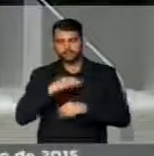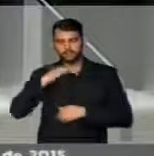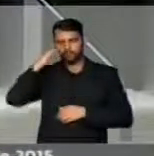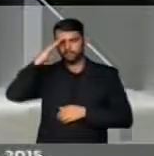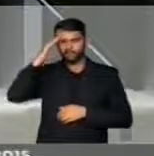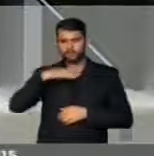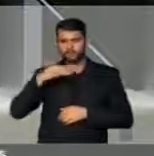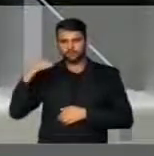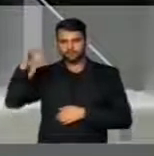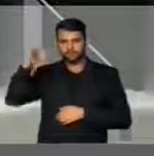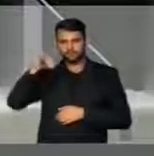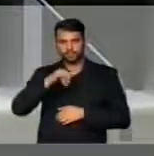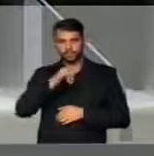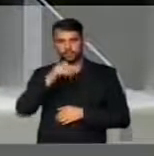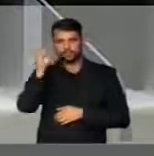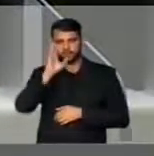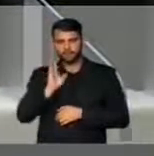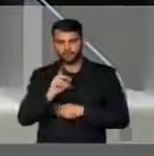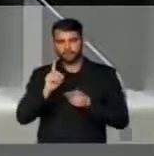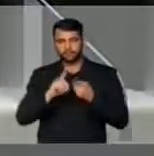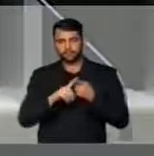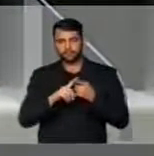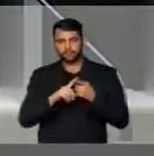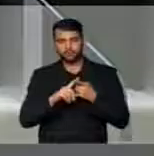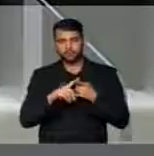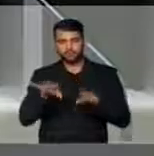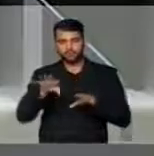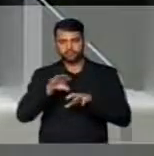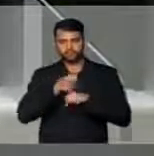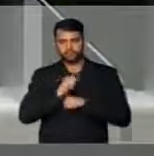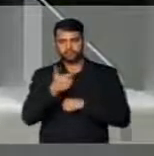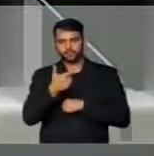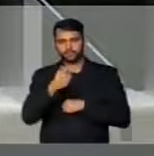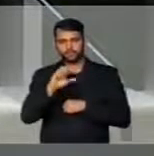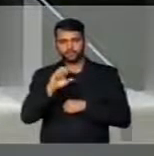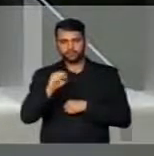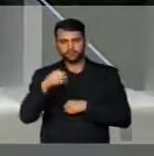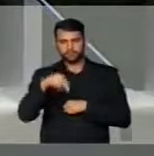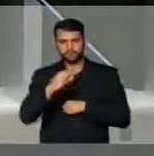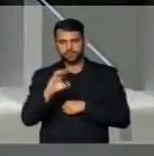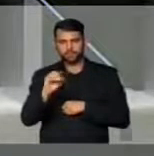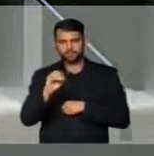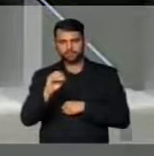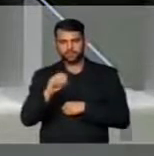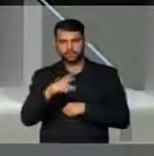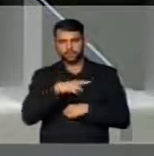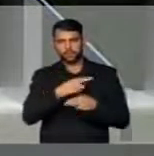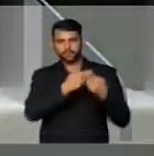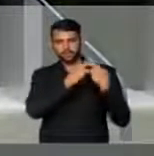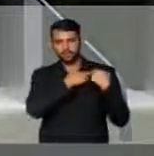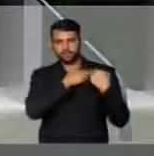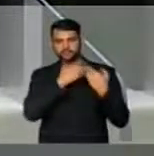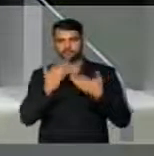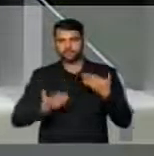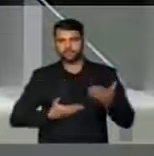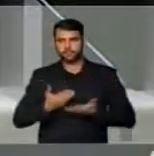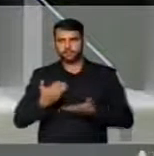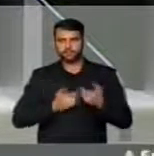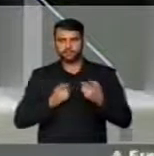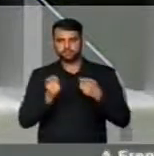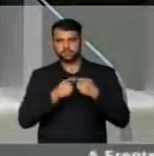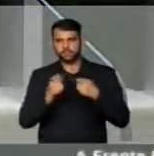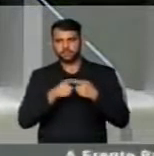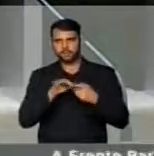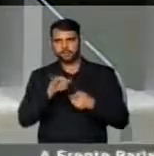oficial das Forças Armadas no Brasil, assumiu dia 21 de março a chefia do Serviço de